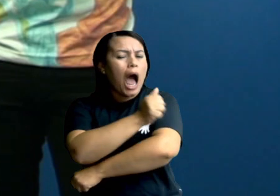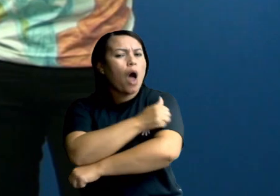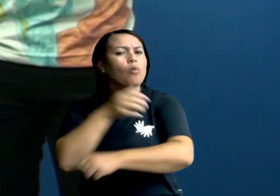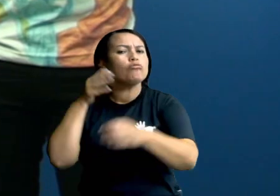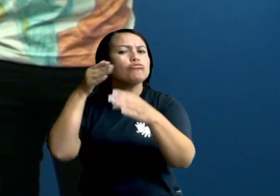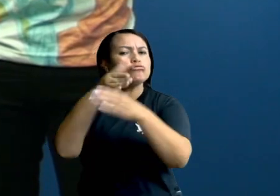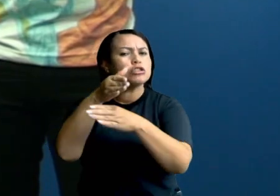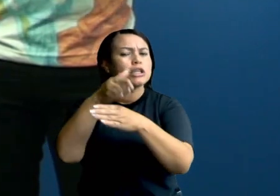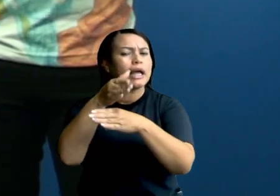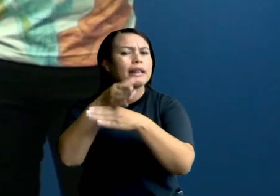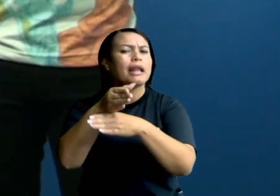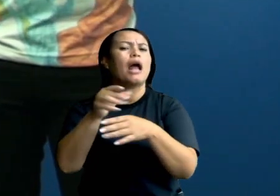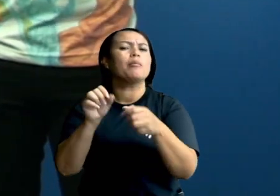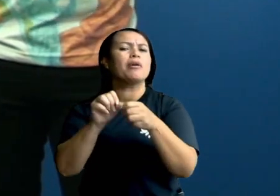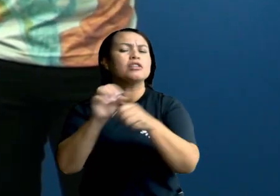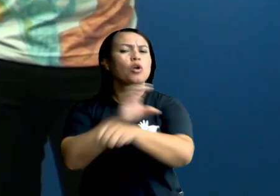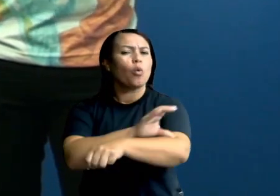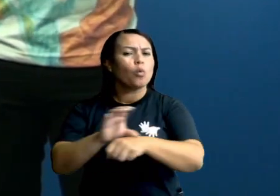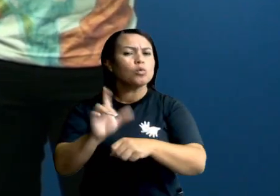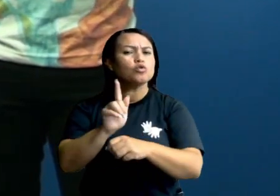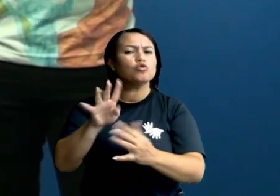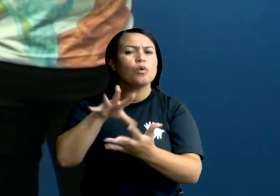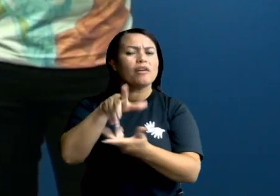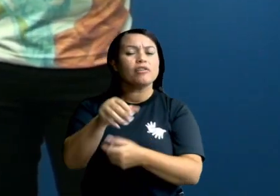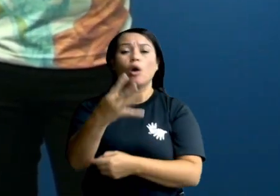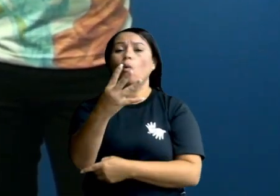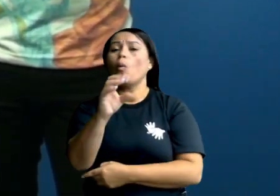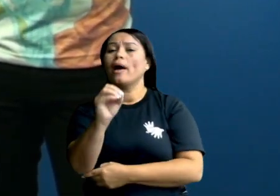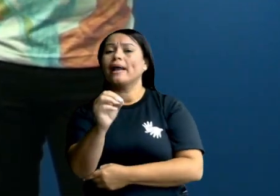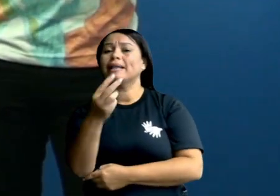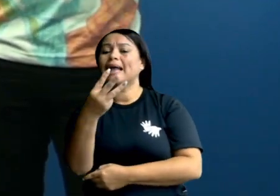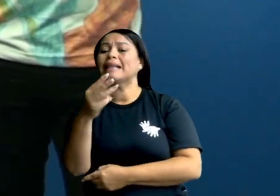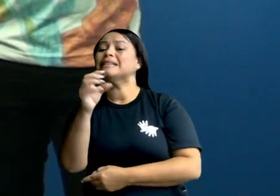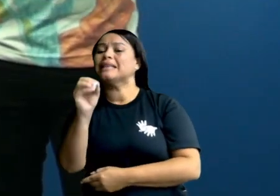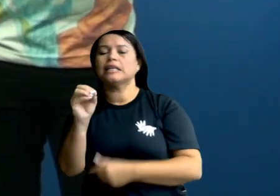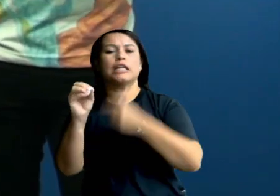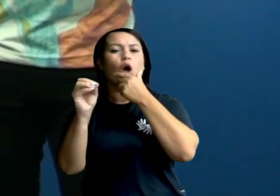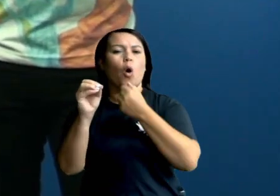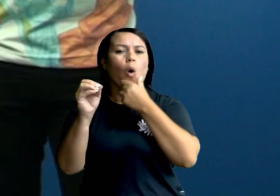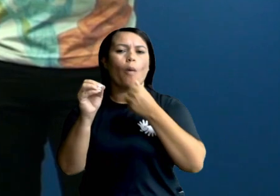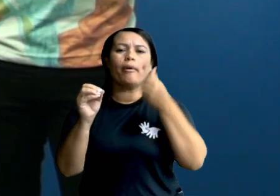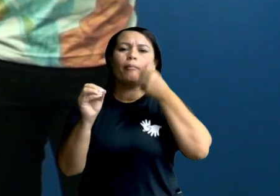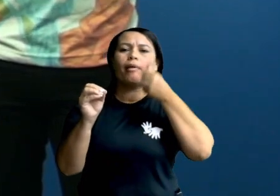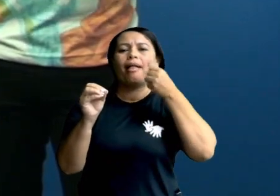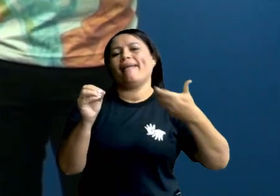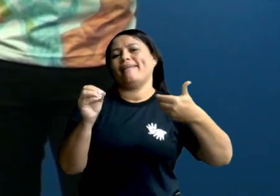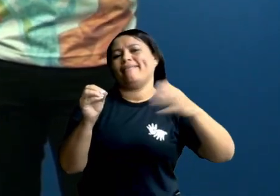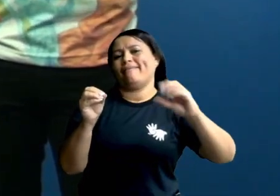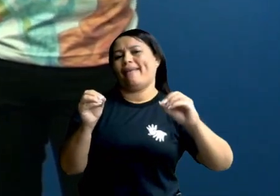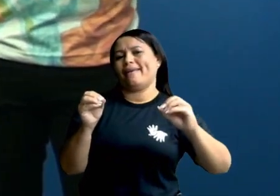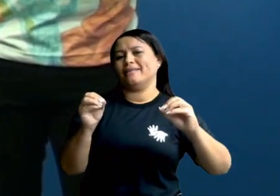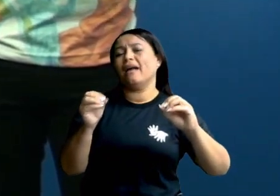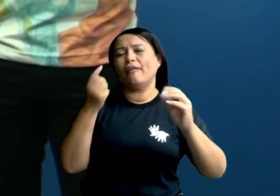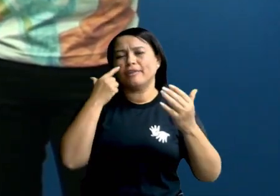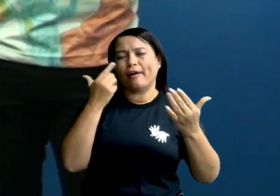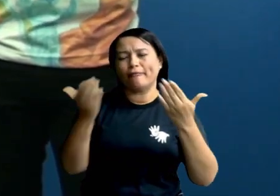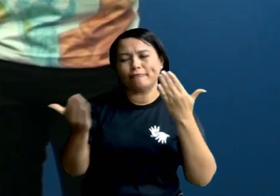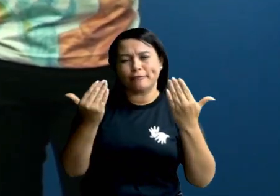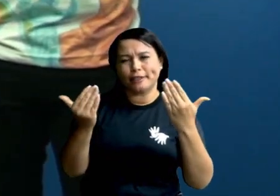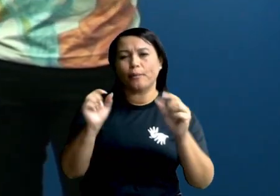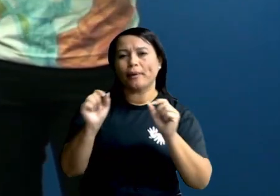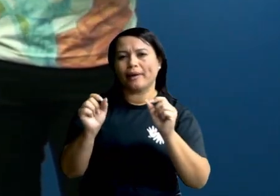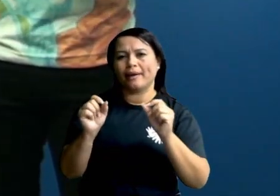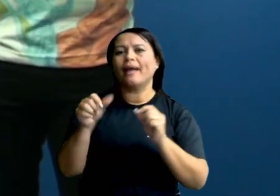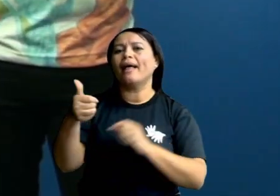curso de licenciatura e desses 40, 30 eram homens e 10 eram mulheres. Aí você tem uma tendência a depender